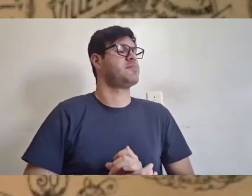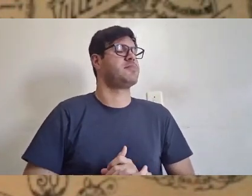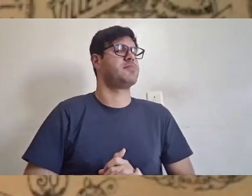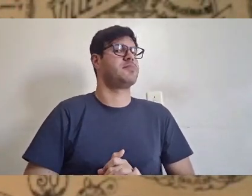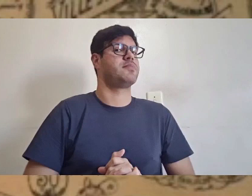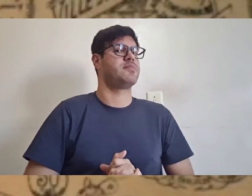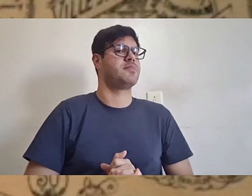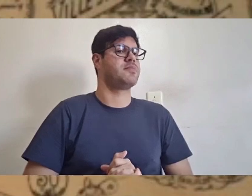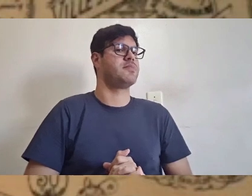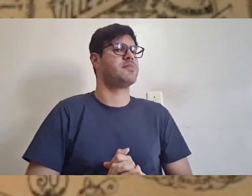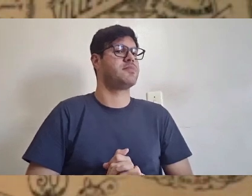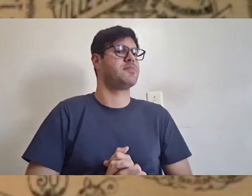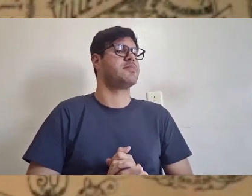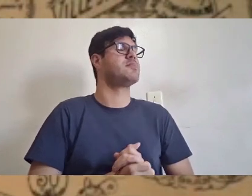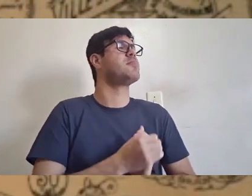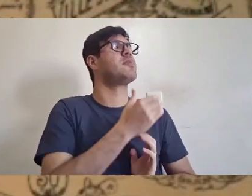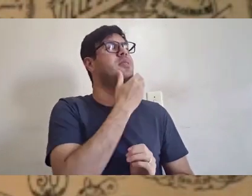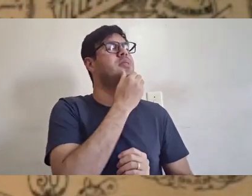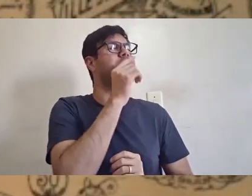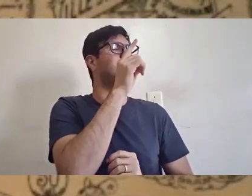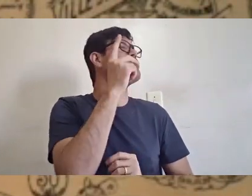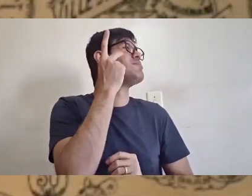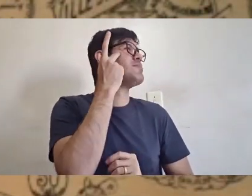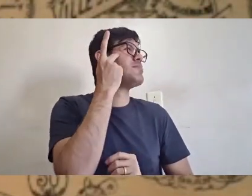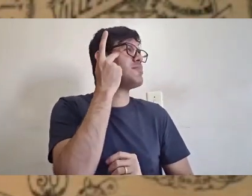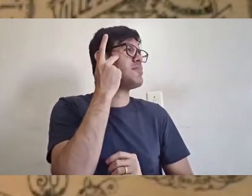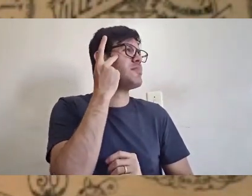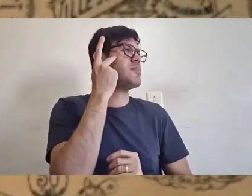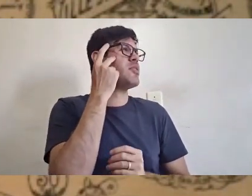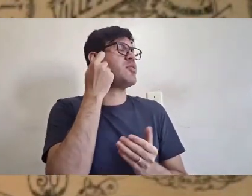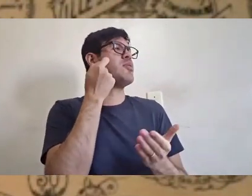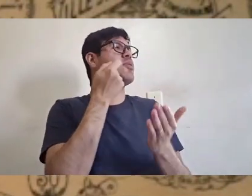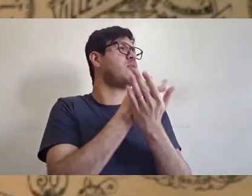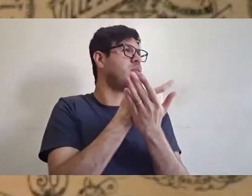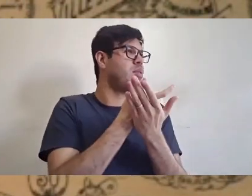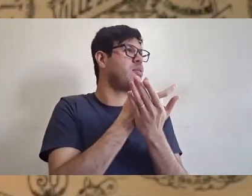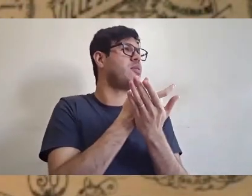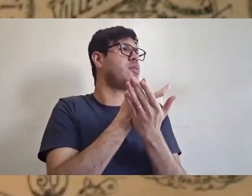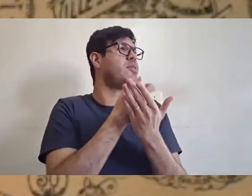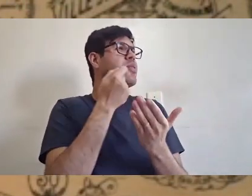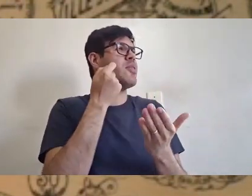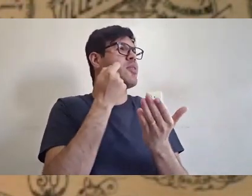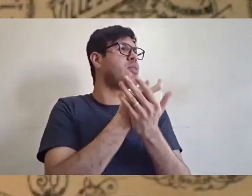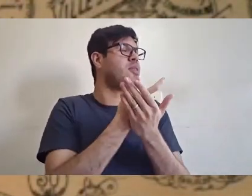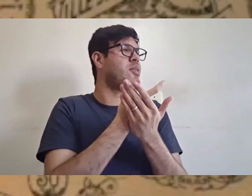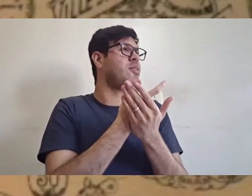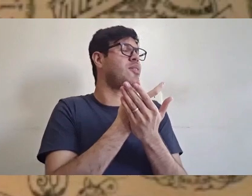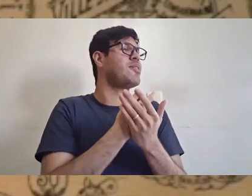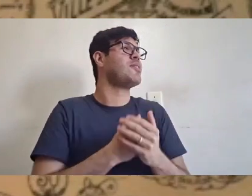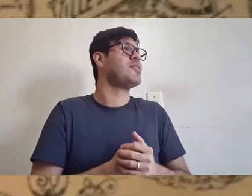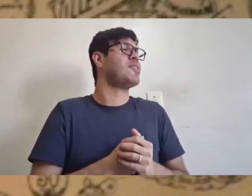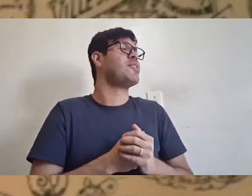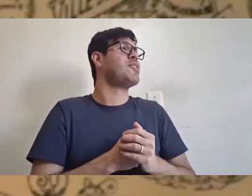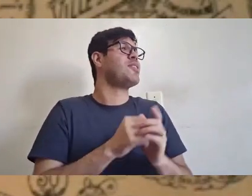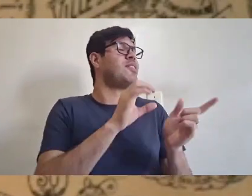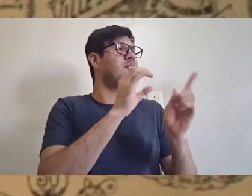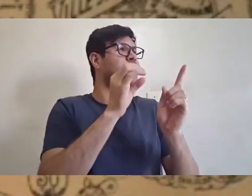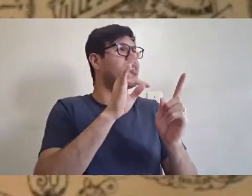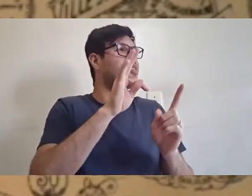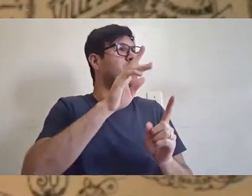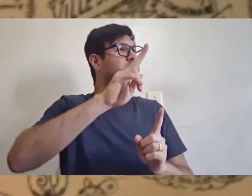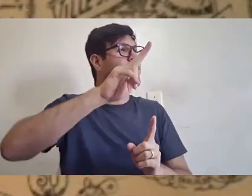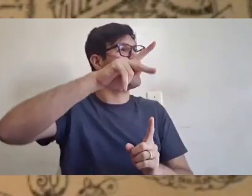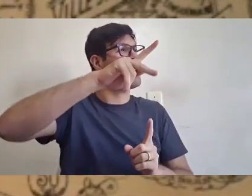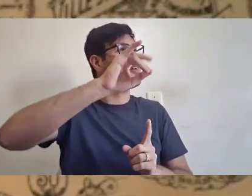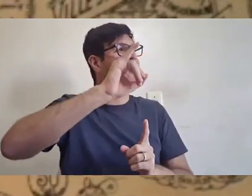E o cidadão lá de São Paulo, eu me esqueço o nome, comprou a falência, vamos dizer assim, da Rádio Tupi